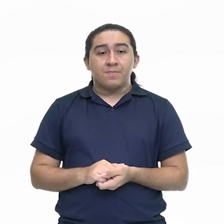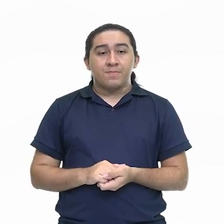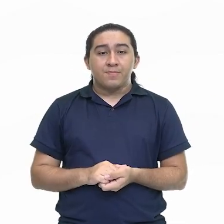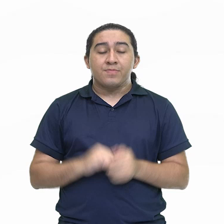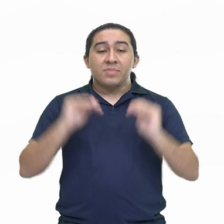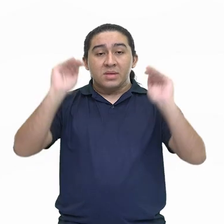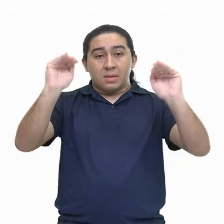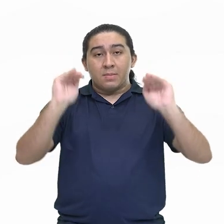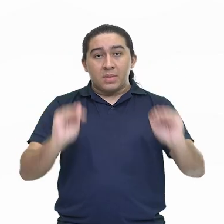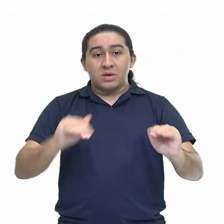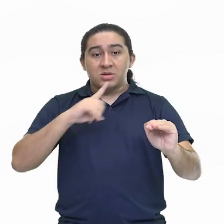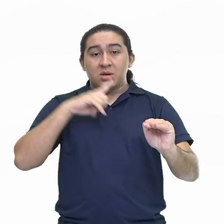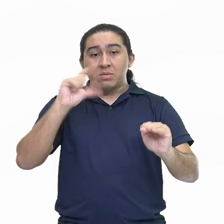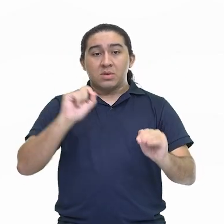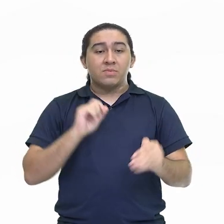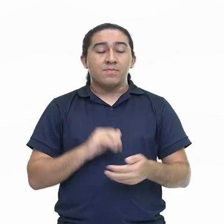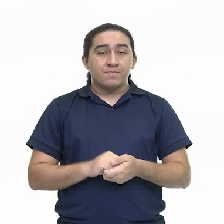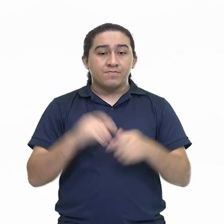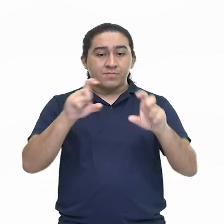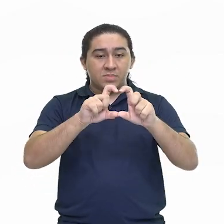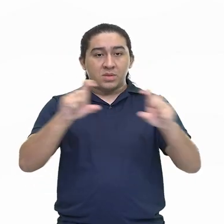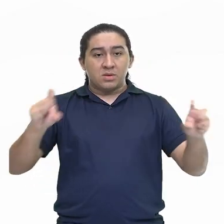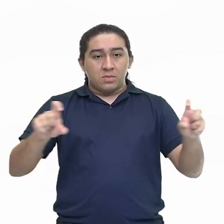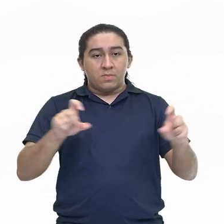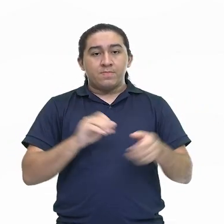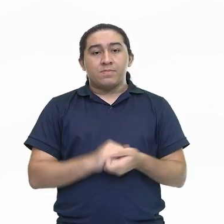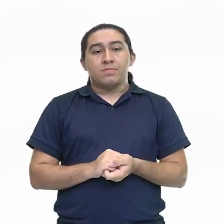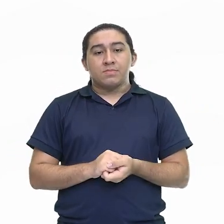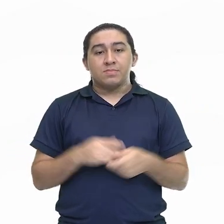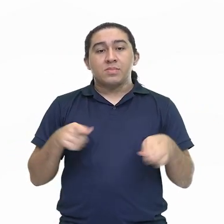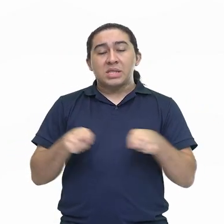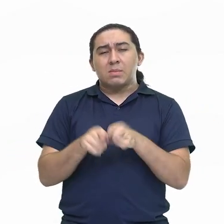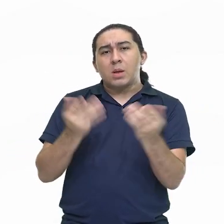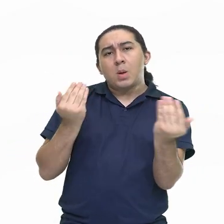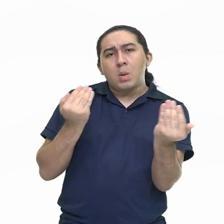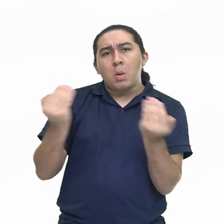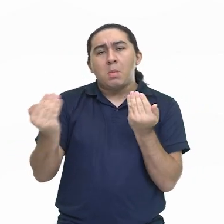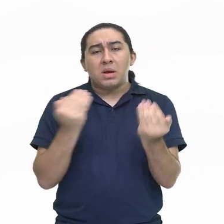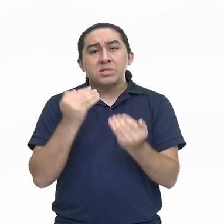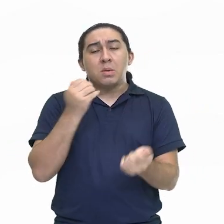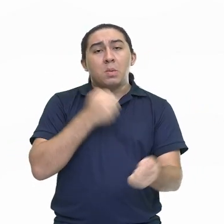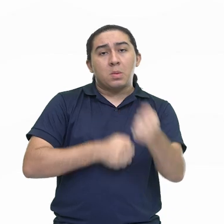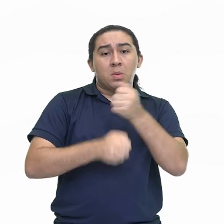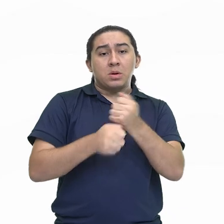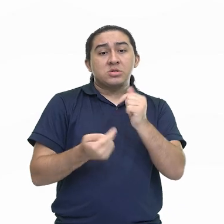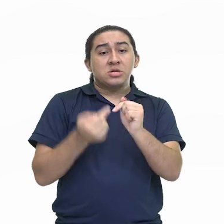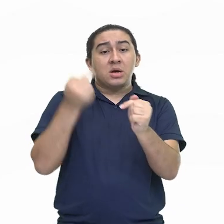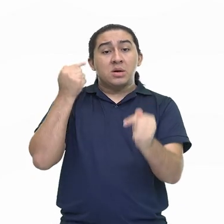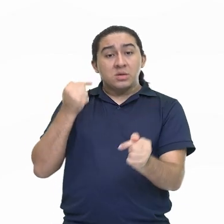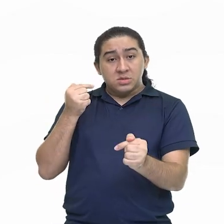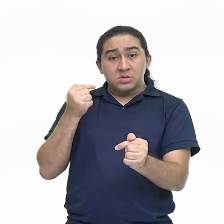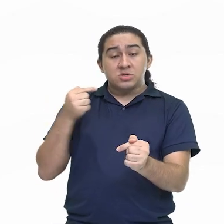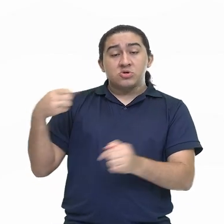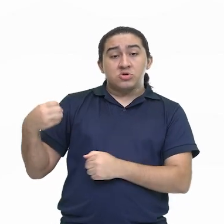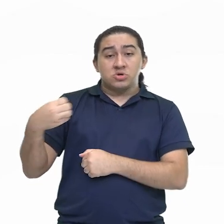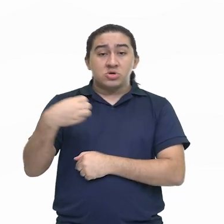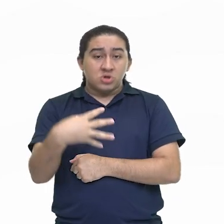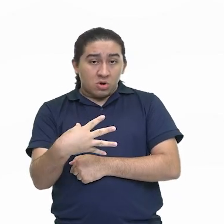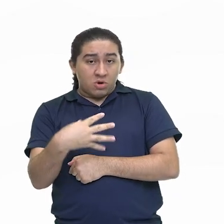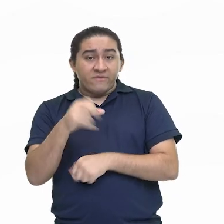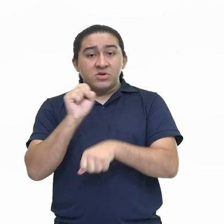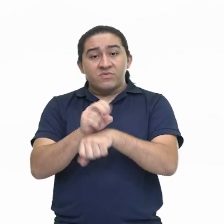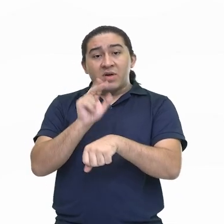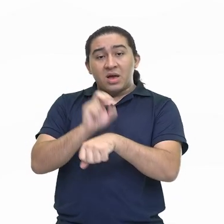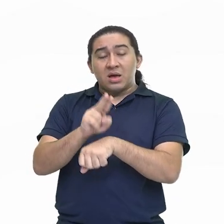nós temos aqui o subtítulo, em comparação ao ano anterior, novas vagas,